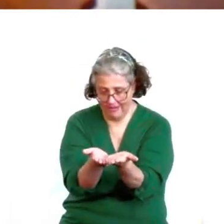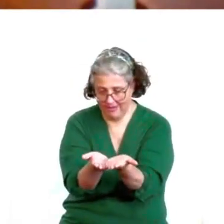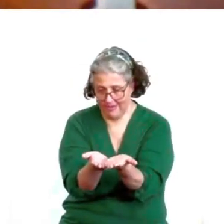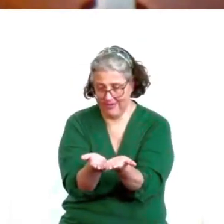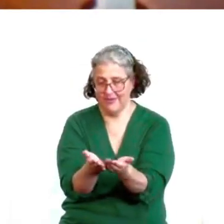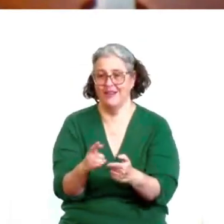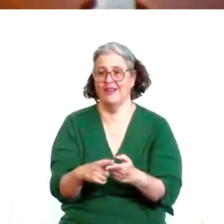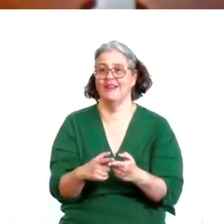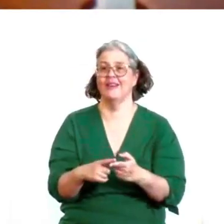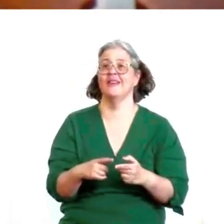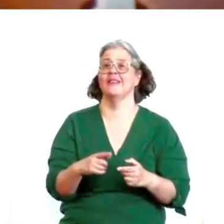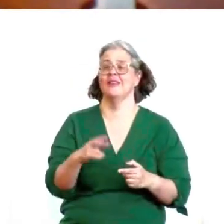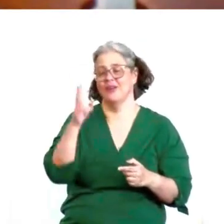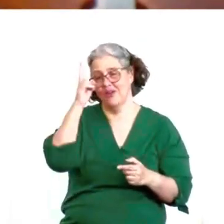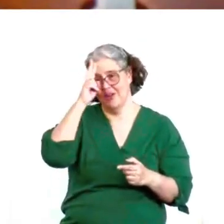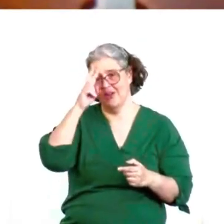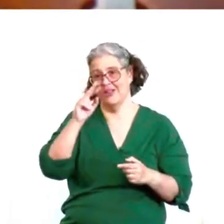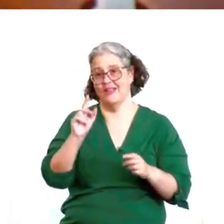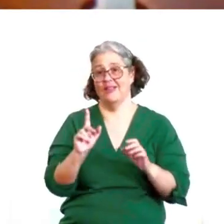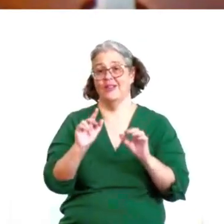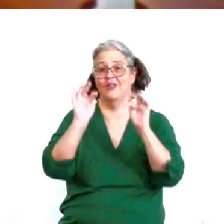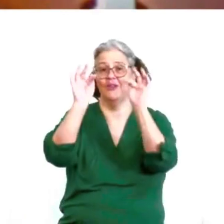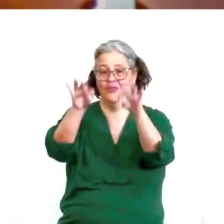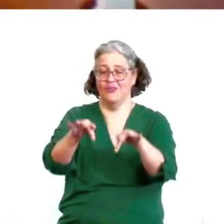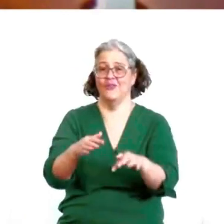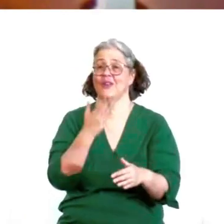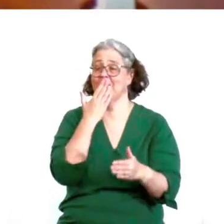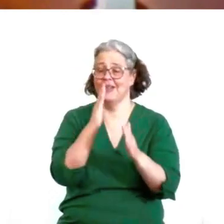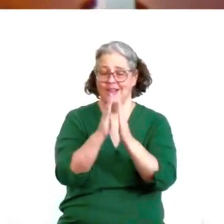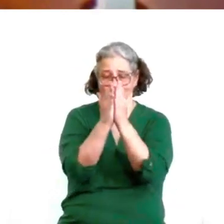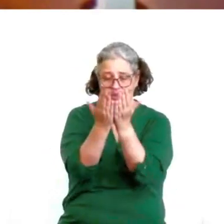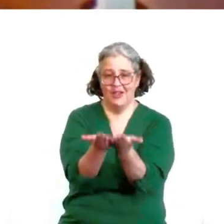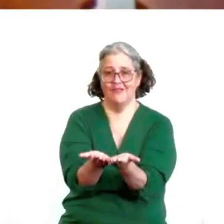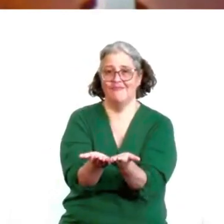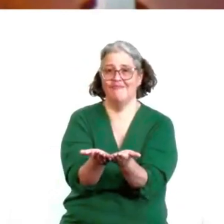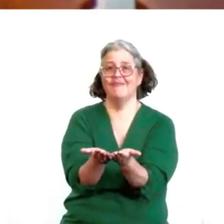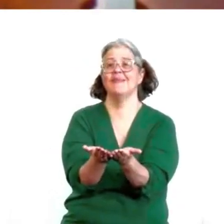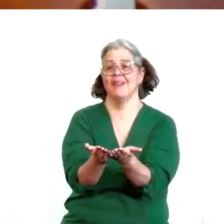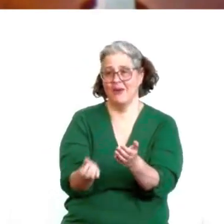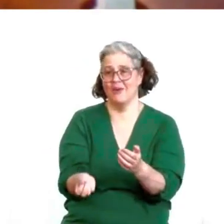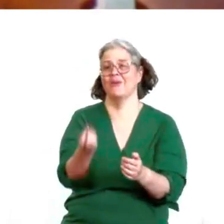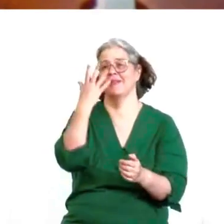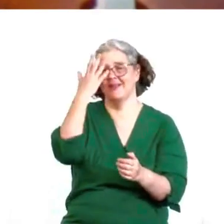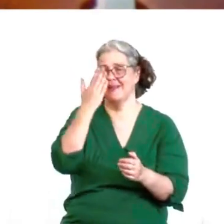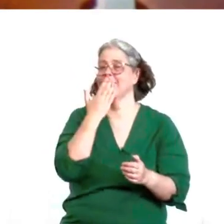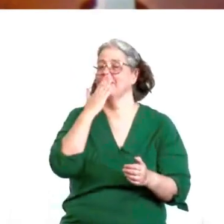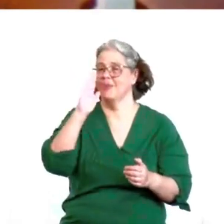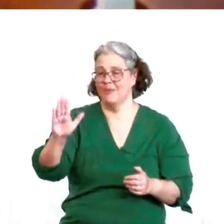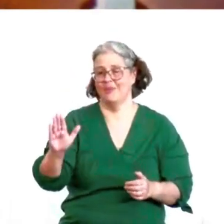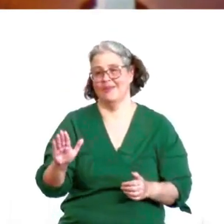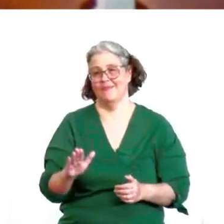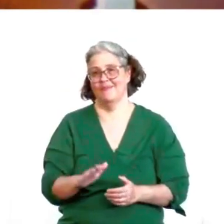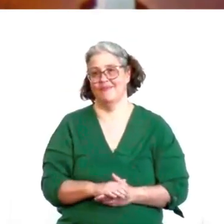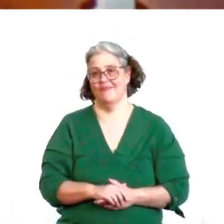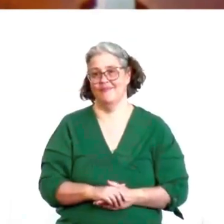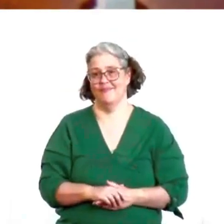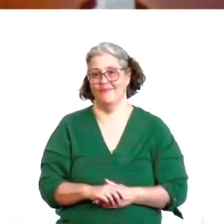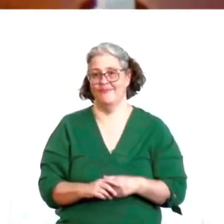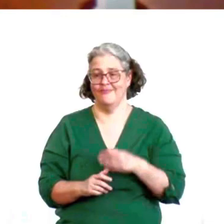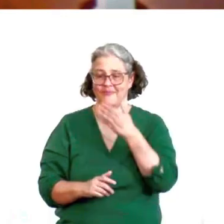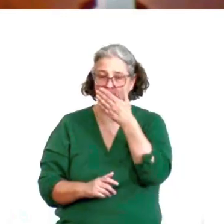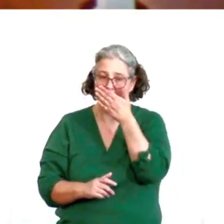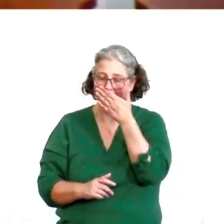porque o final da história, ela está no cumprimento da promessa, iniciada aqui a